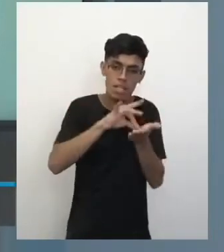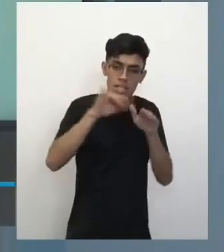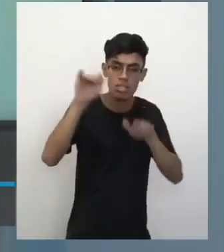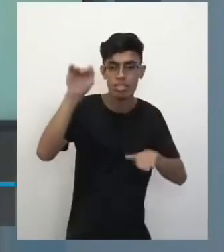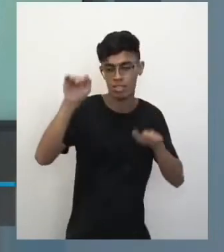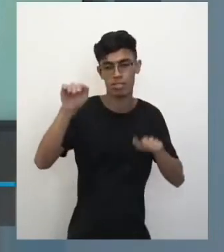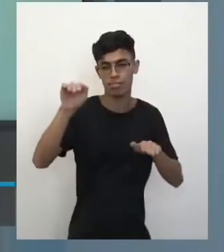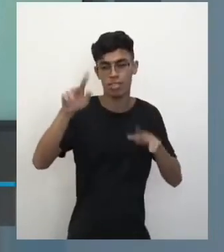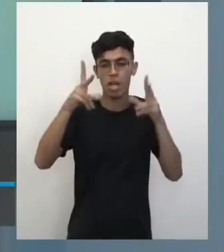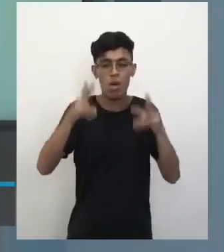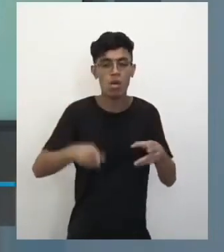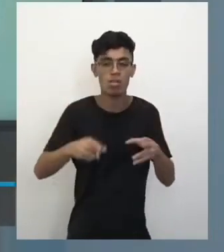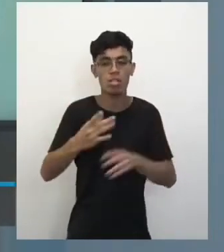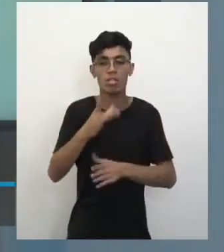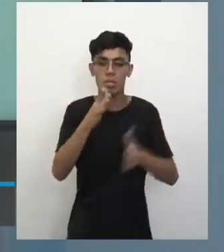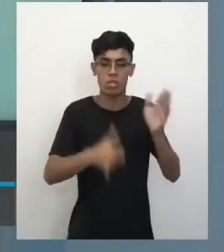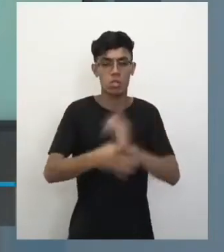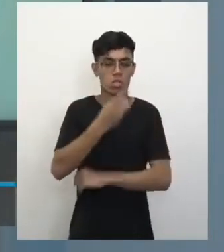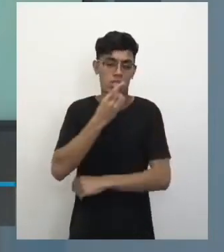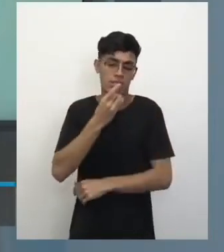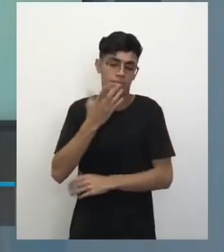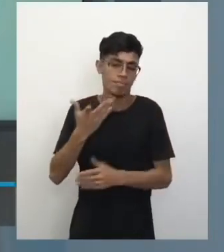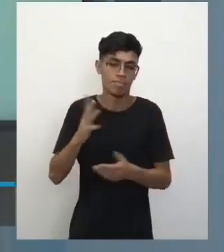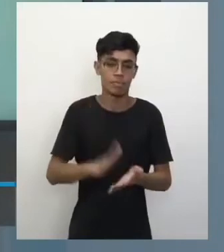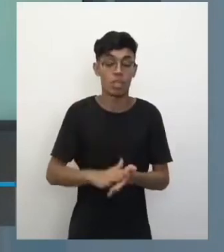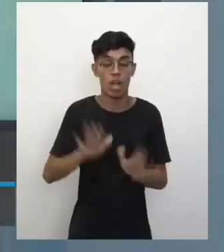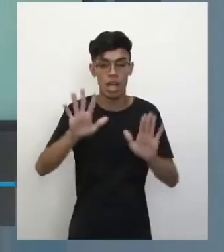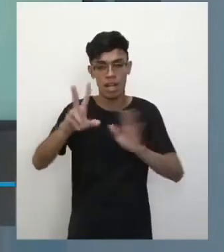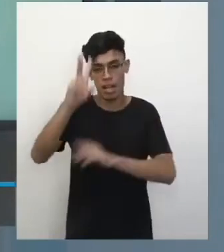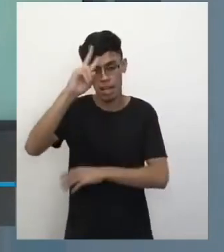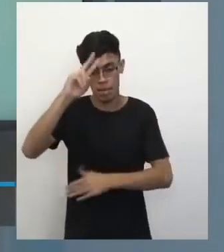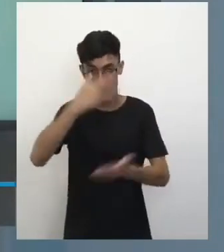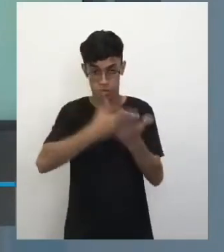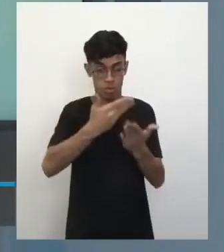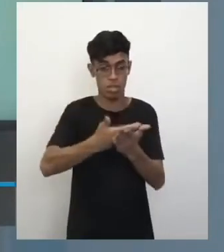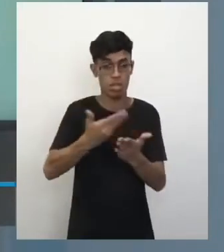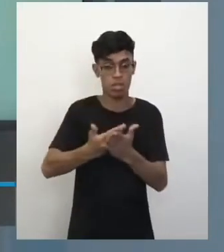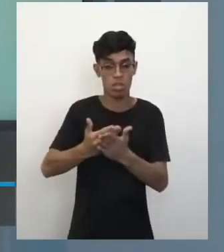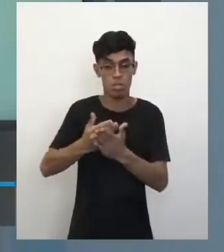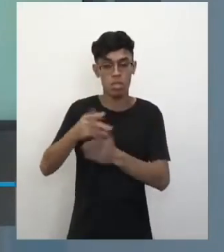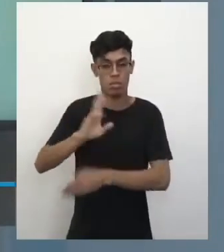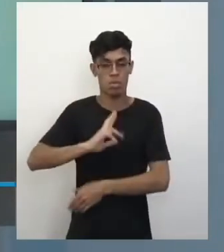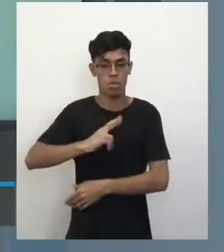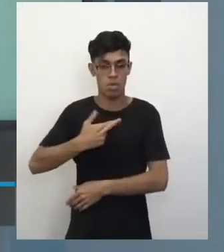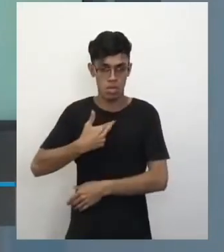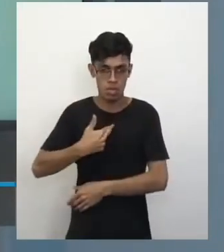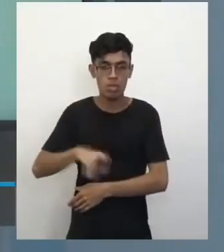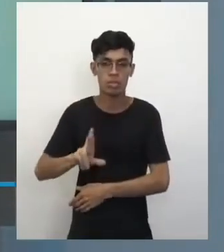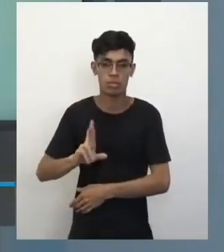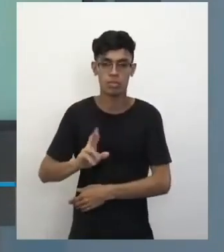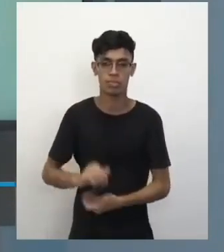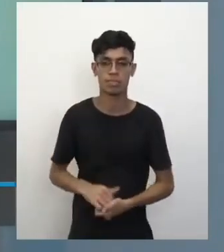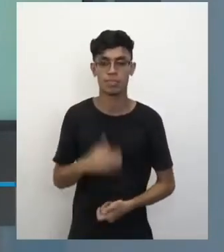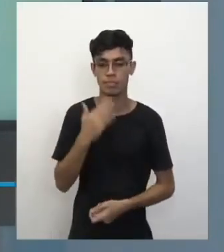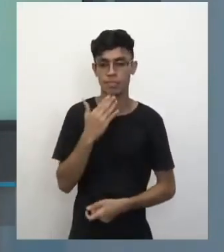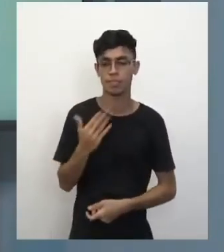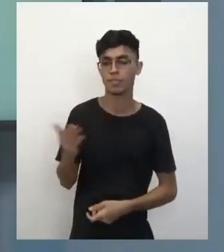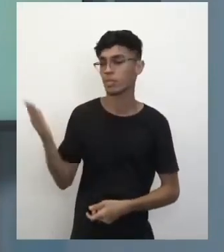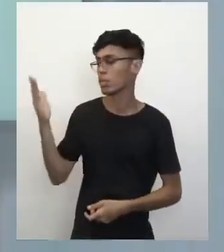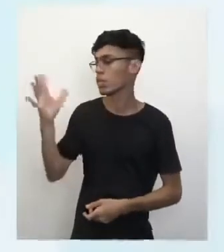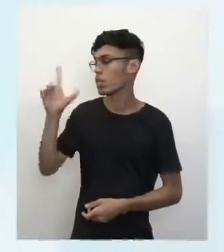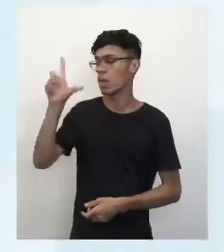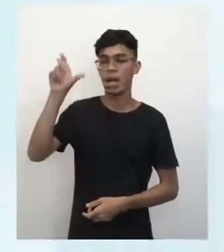bem. E lembrando, tá, que ele estava estudando para ser um religioso, né? Muito bem. Então tá aí, né, outras